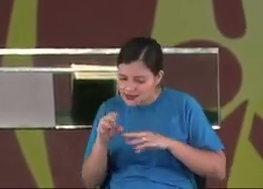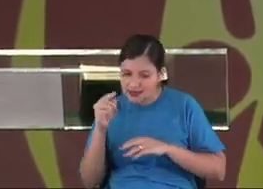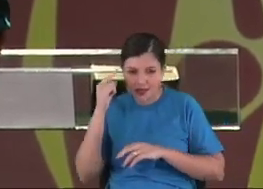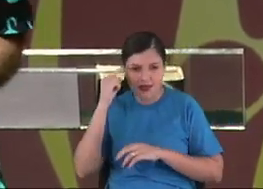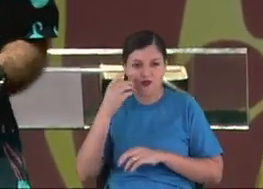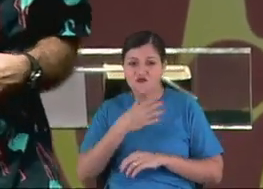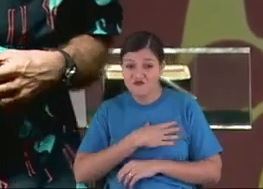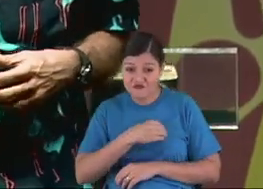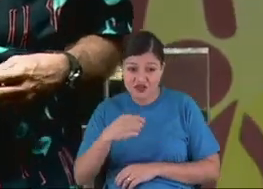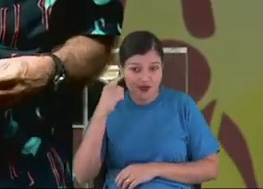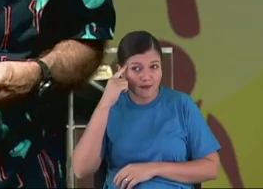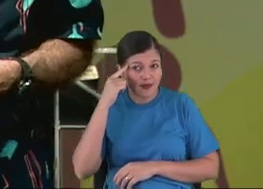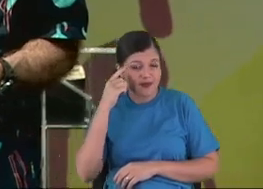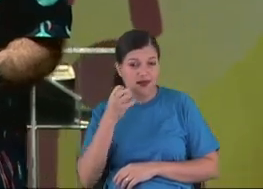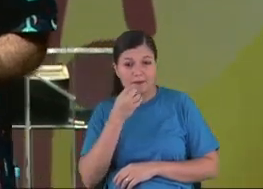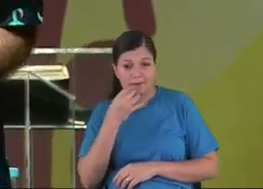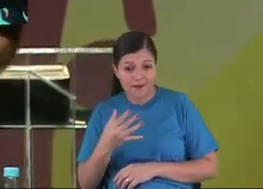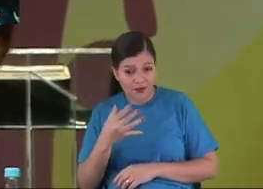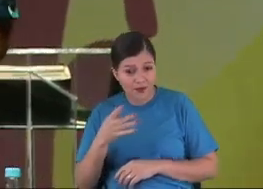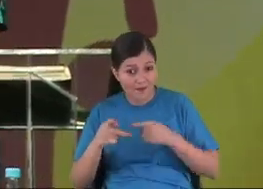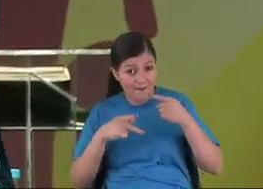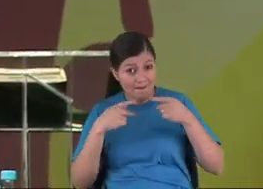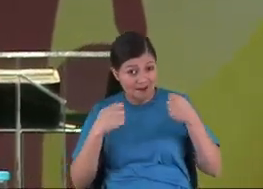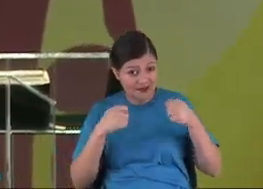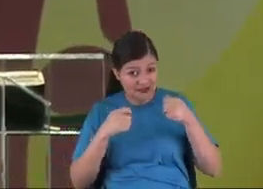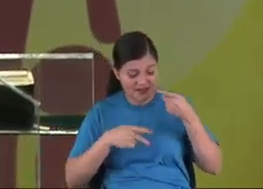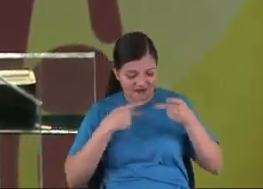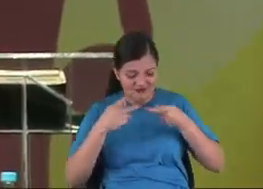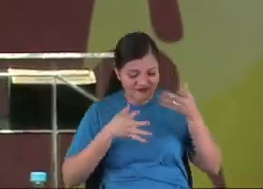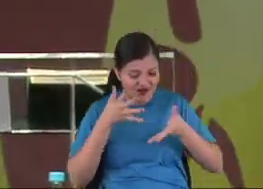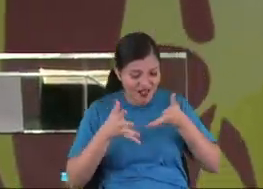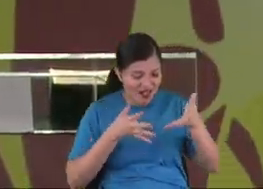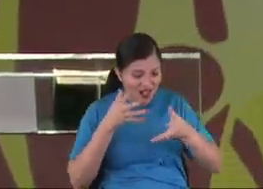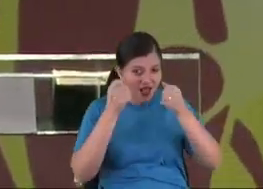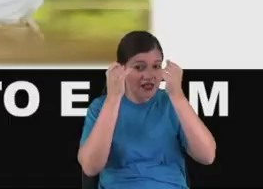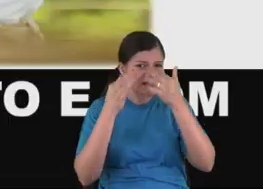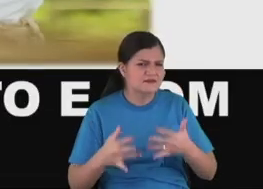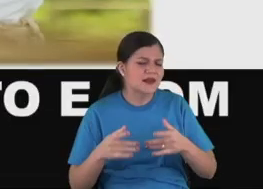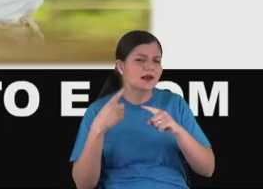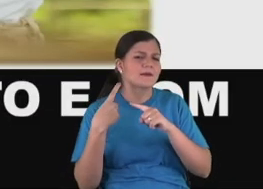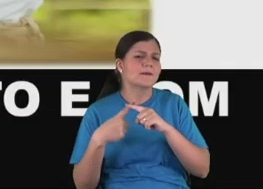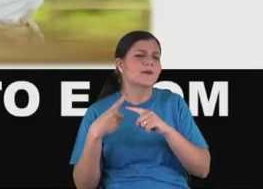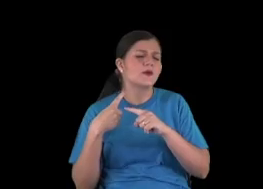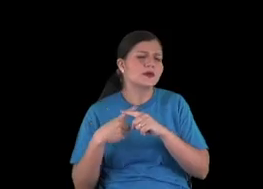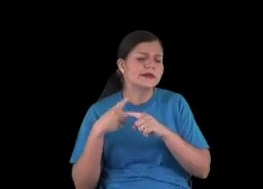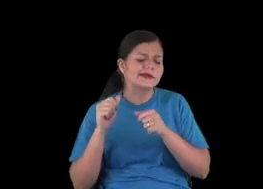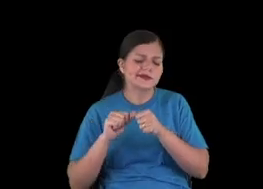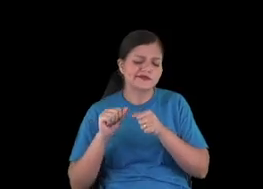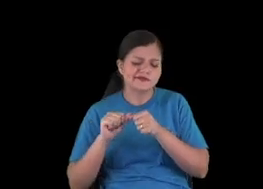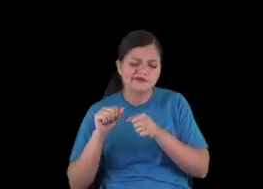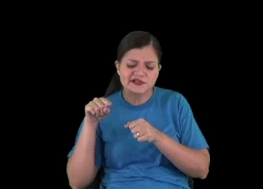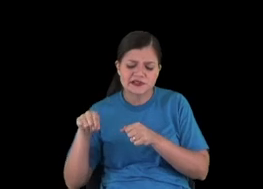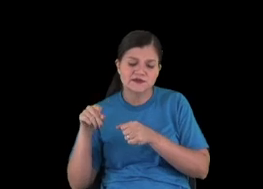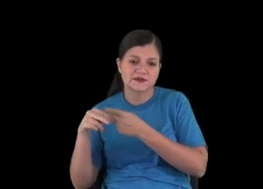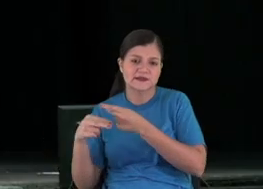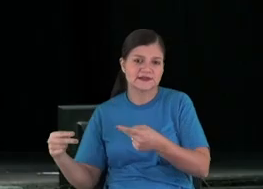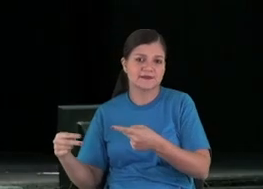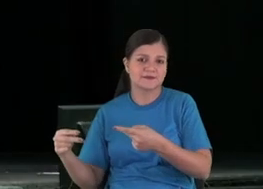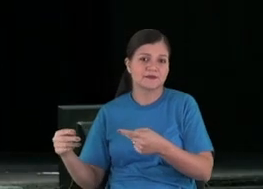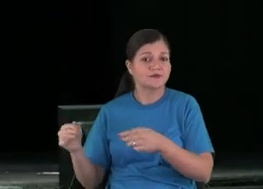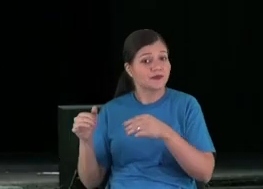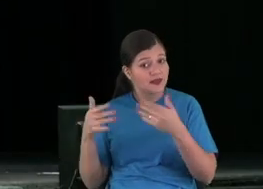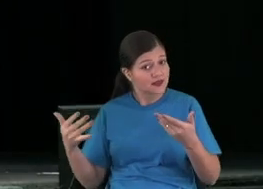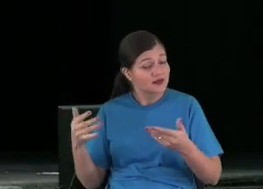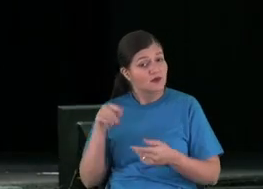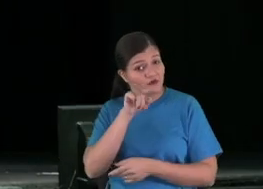as coisas, você deve falar para os seus filhos por que você está fazendo aquela coisa. Não é fazer daquele jeito, do seu jeito. Obviamente você